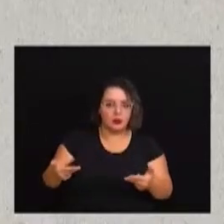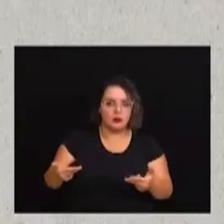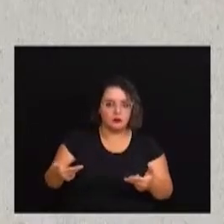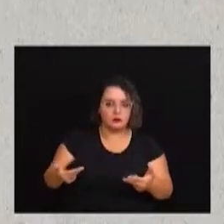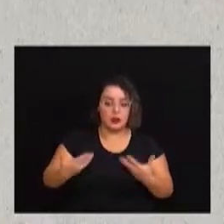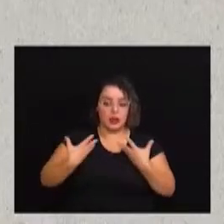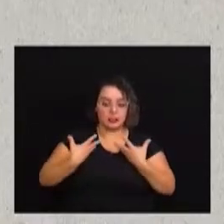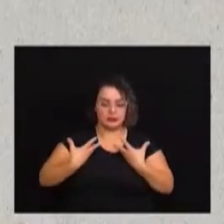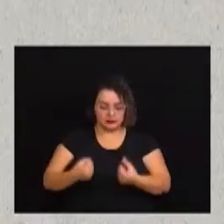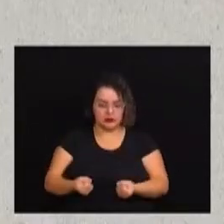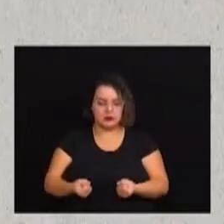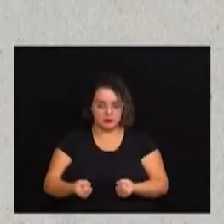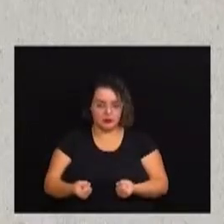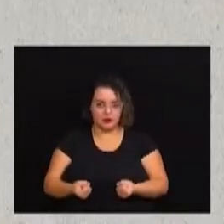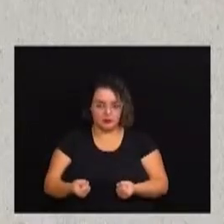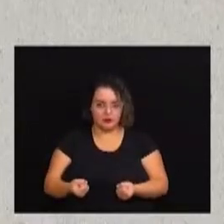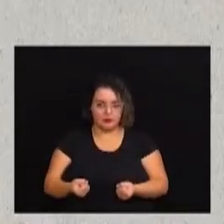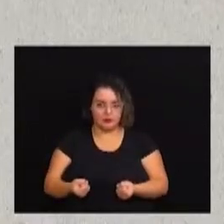a aceitação.